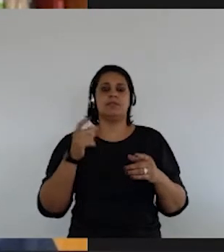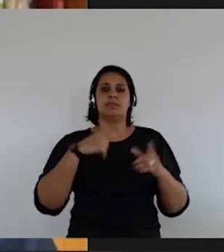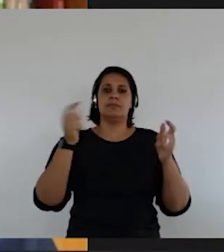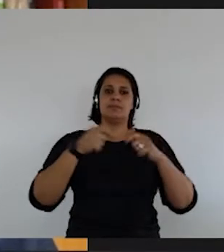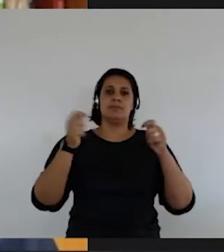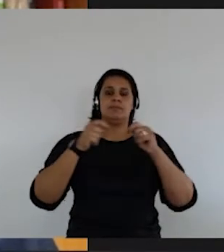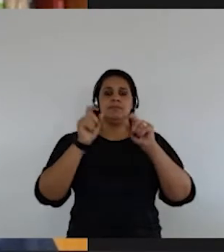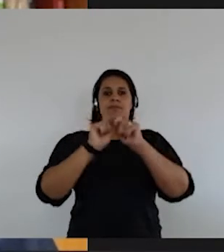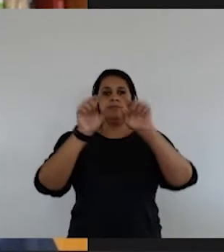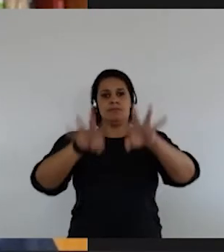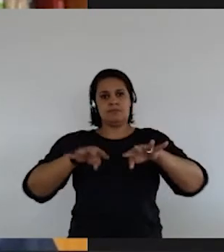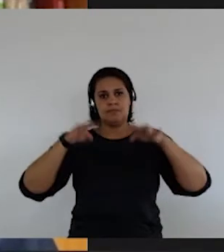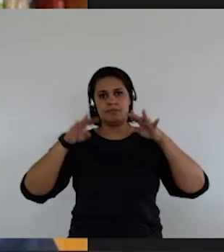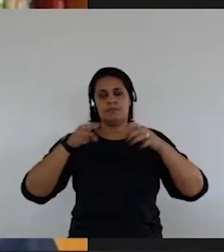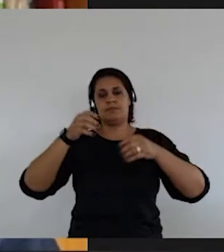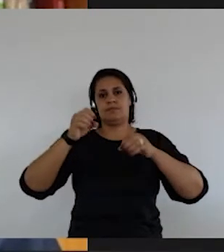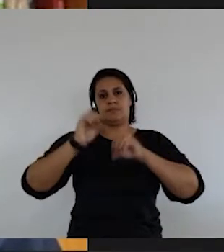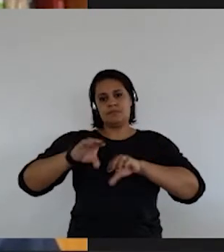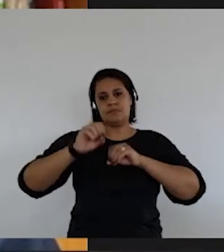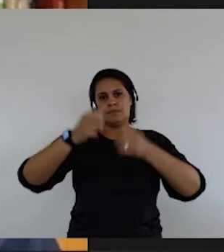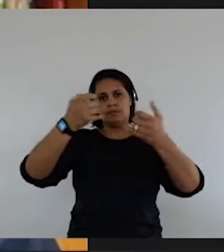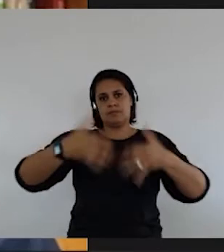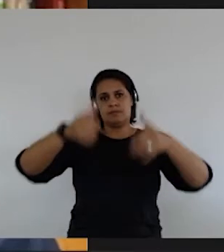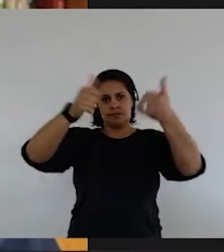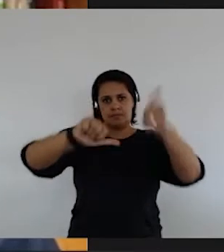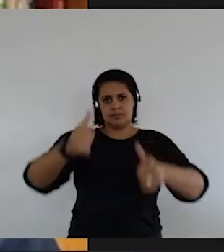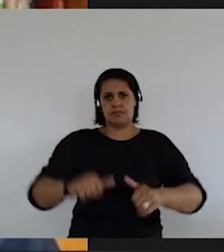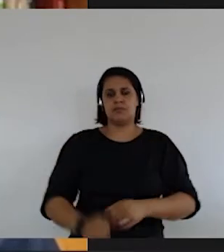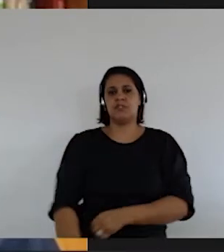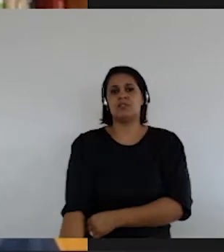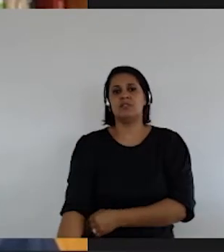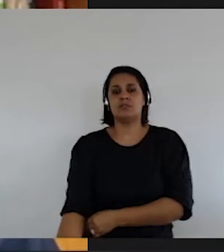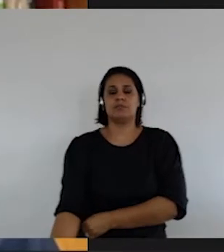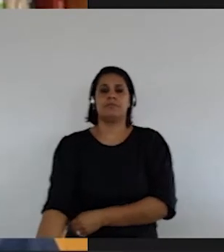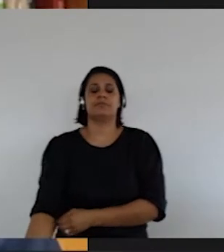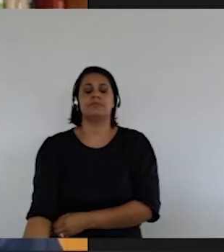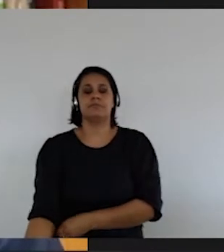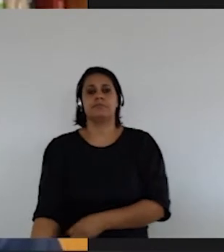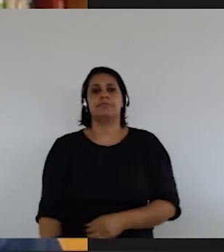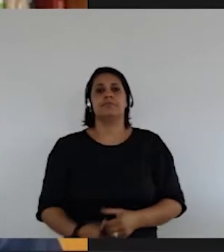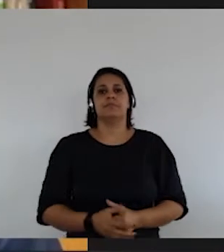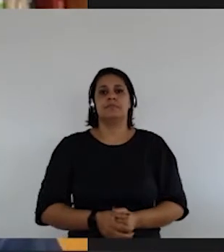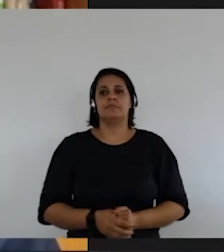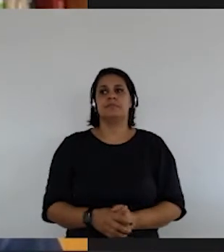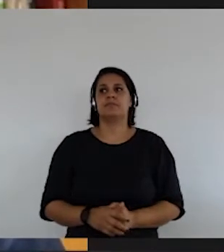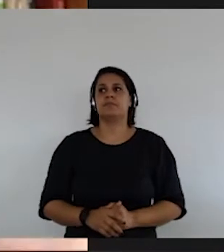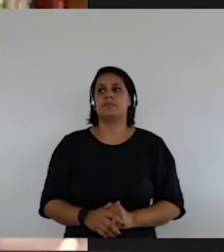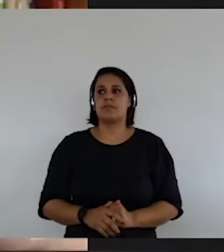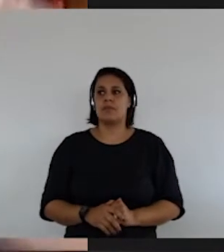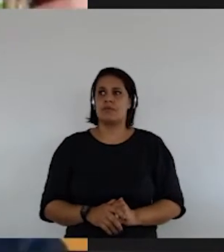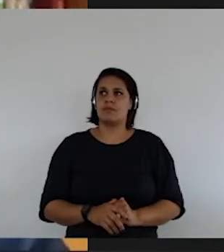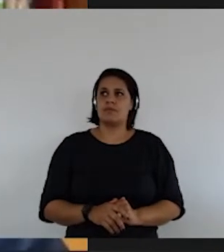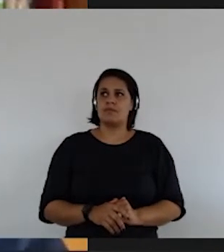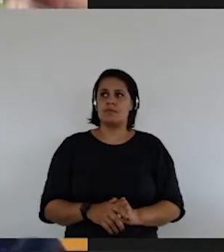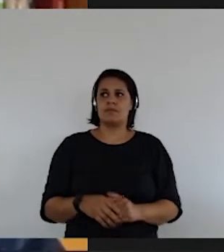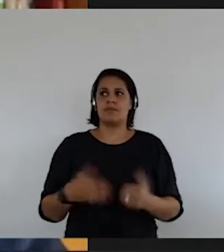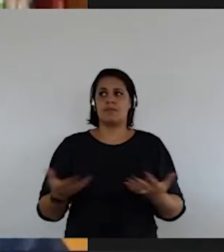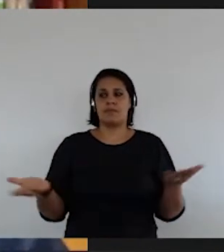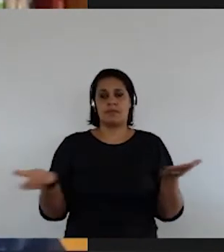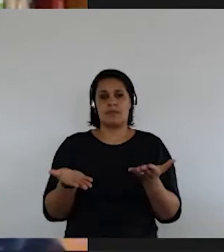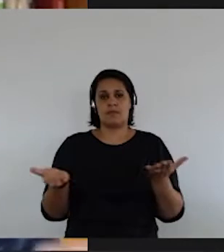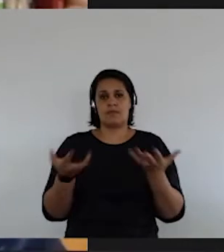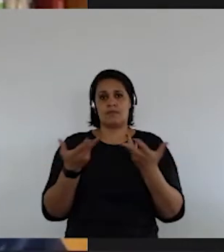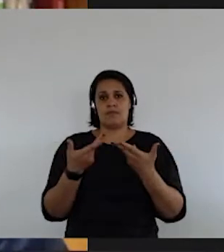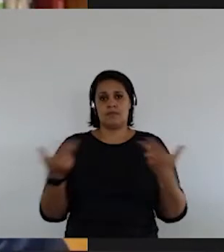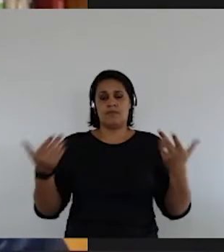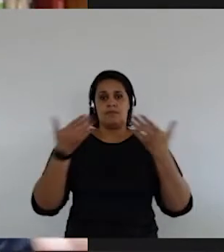de instrução e julgamento. Falta essa previsão, então, veio a abrir, dar abertura